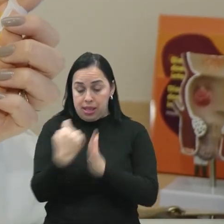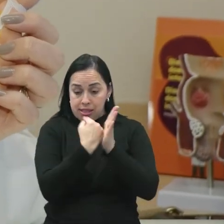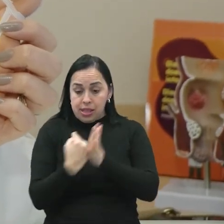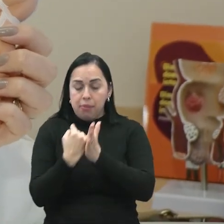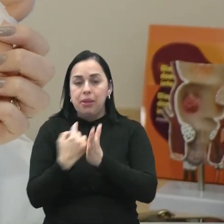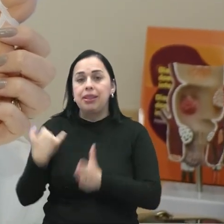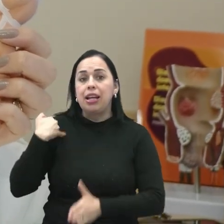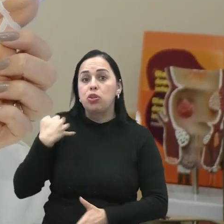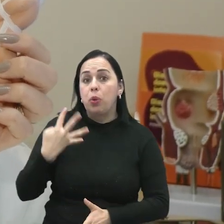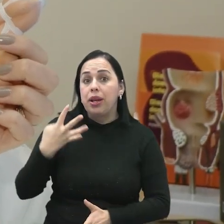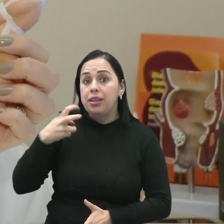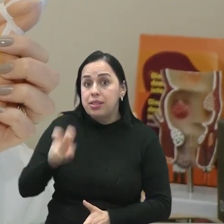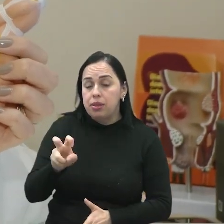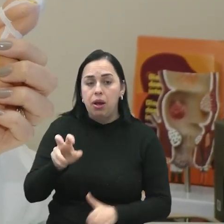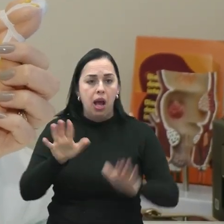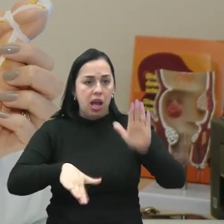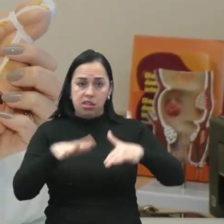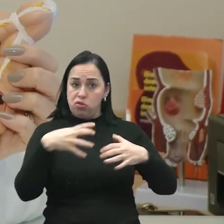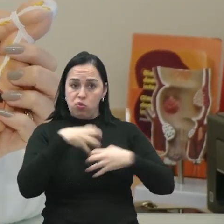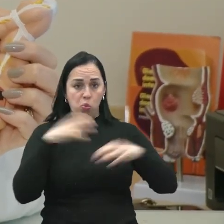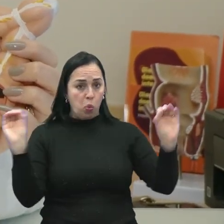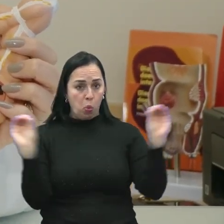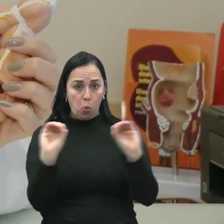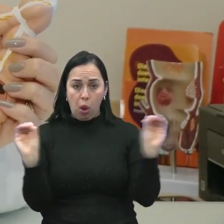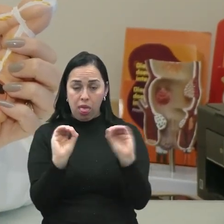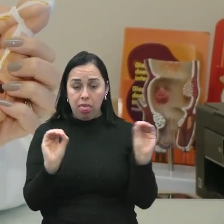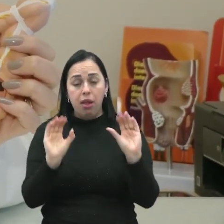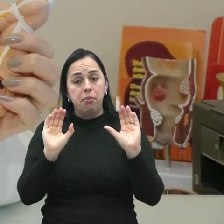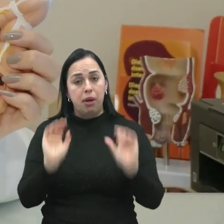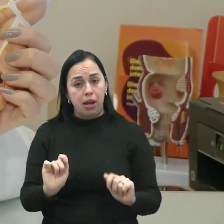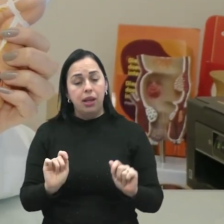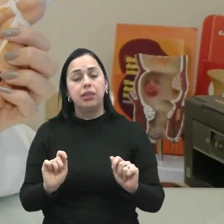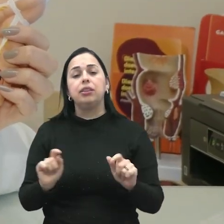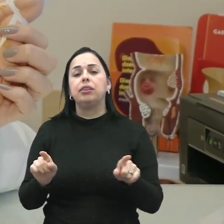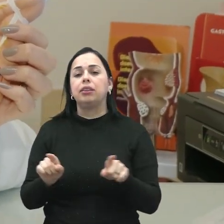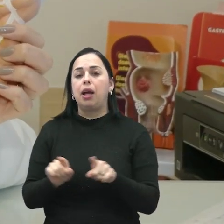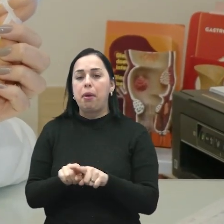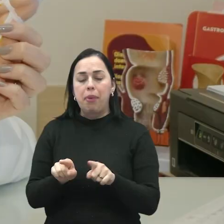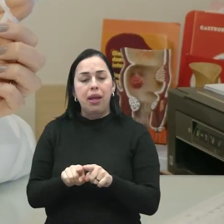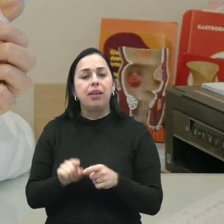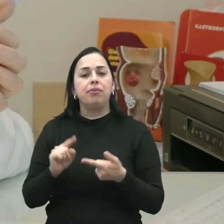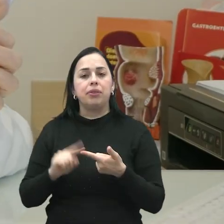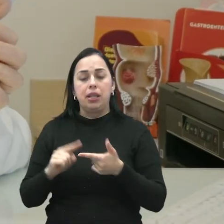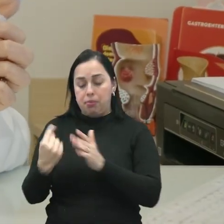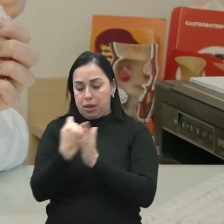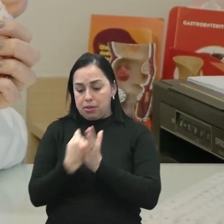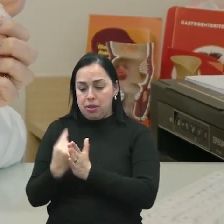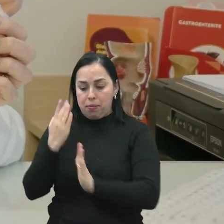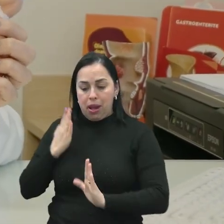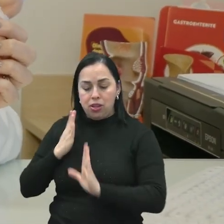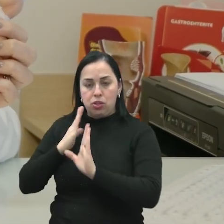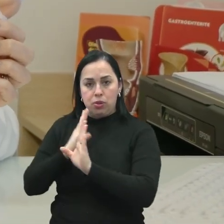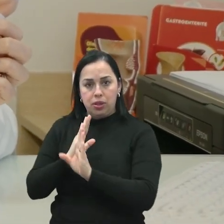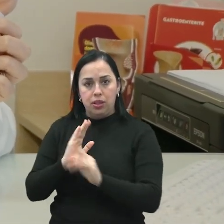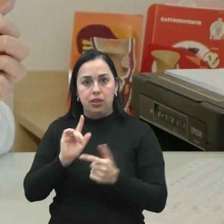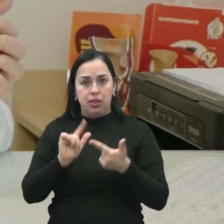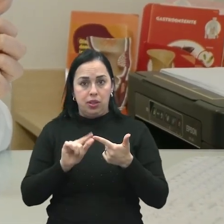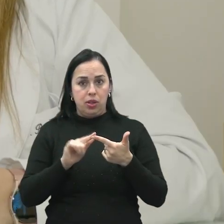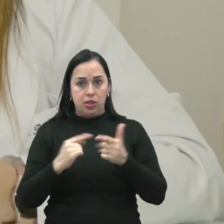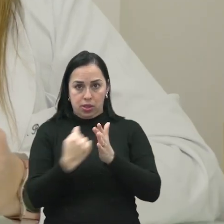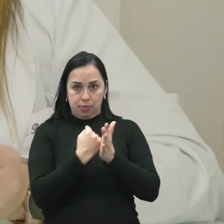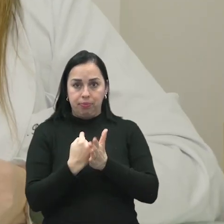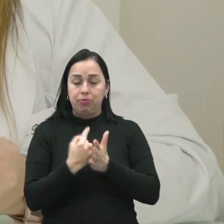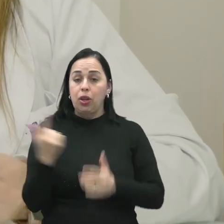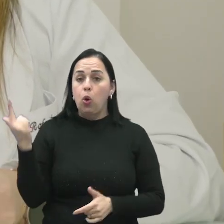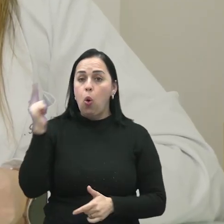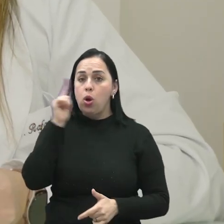idade, mesmo quando não há sintomas aparentes. Além do diagnóstico, a colonoscopia tem uma outra função.